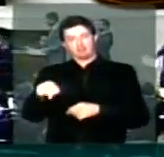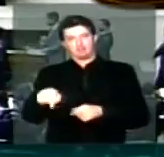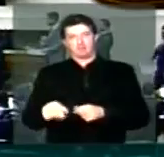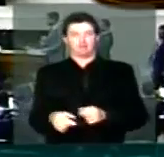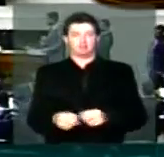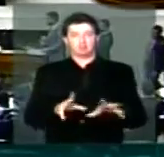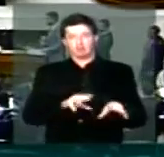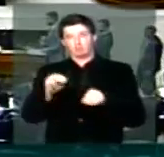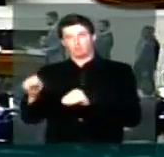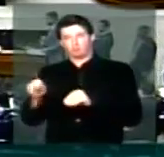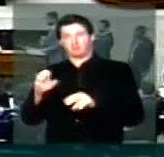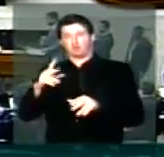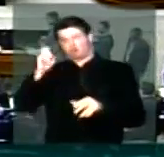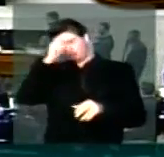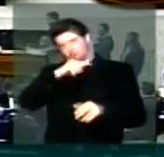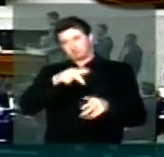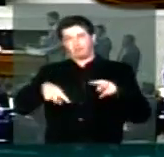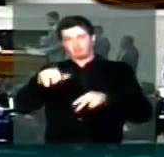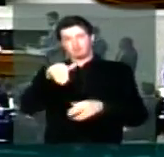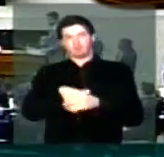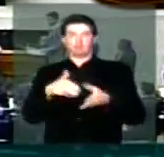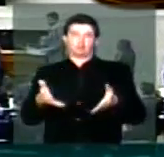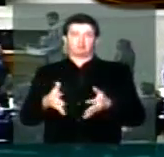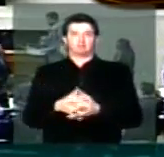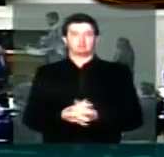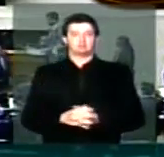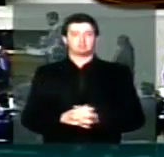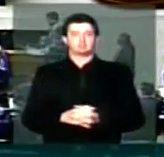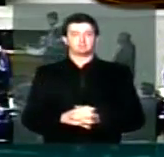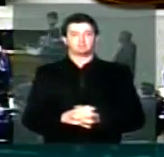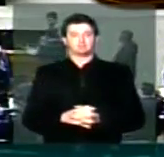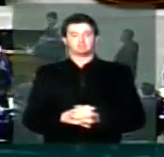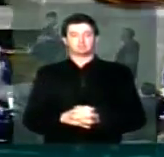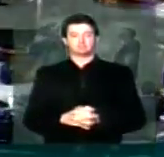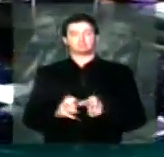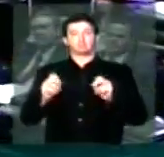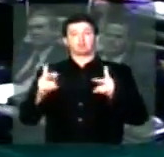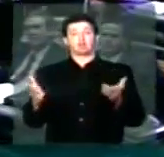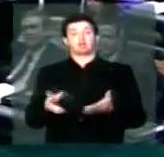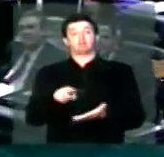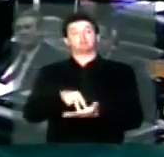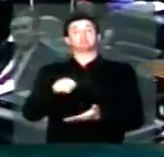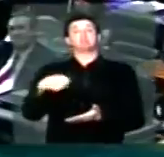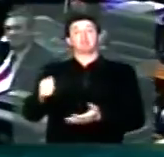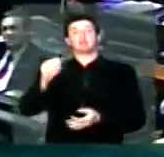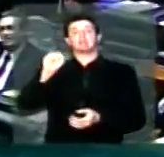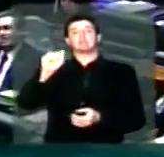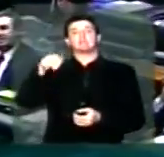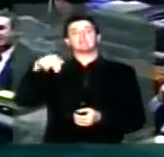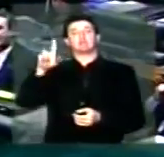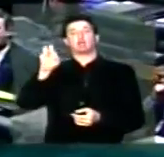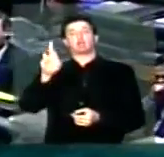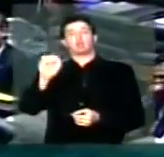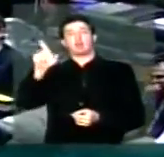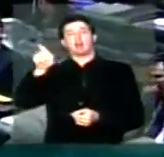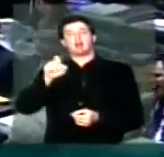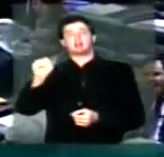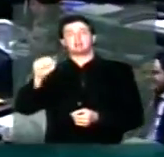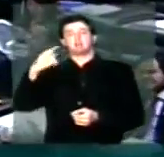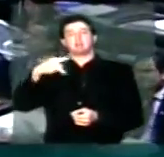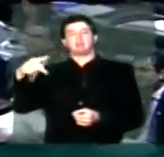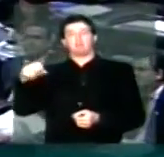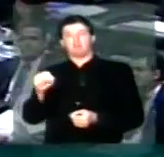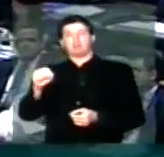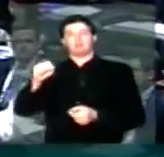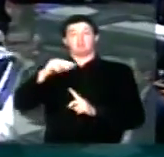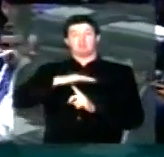no sentido de adiar ou dificultar a apreciação da proposta. Certo, e agora na tribuna, Sandro Alex, do PPS, do Estado do